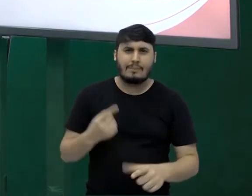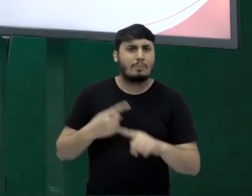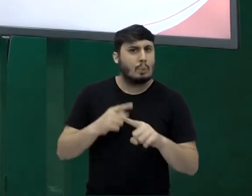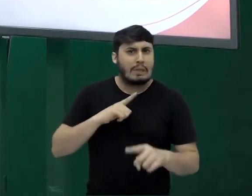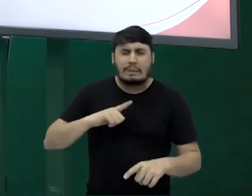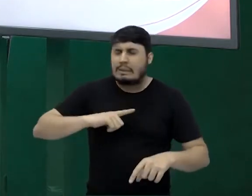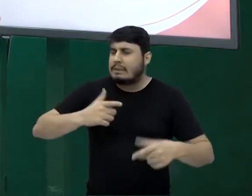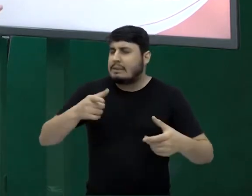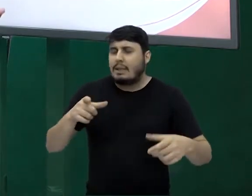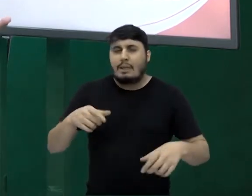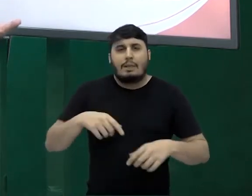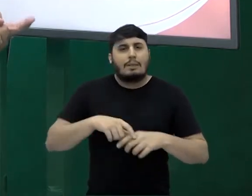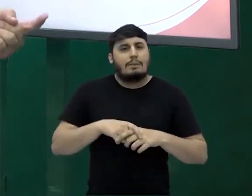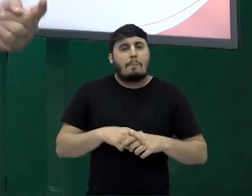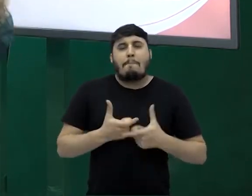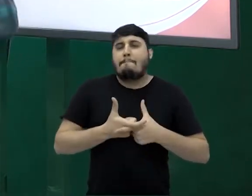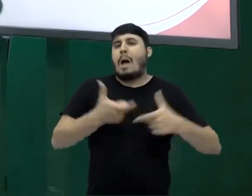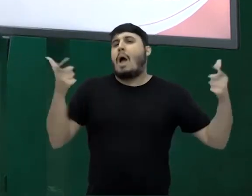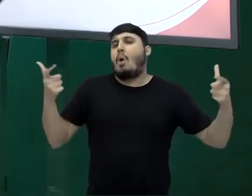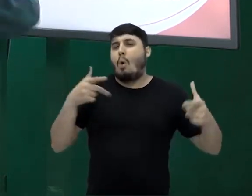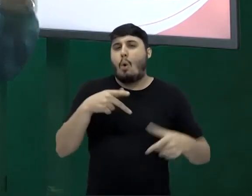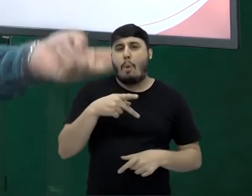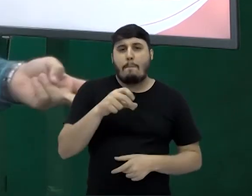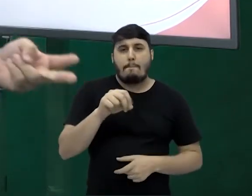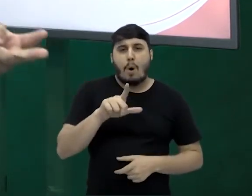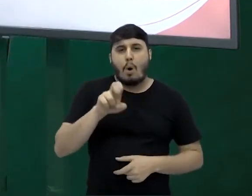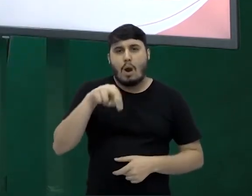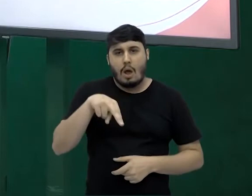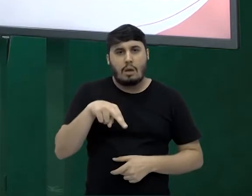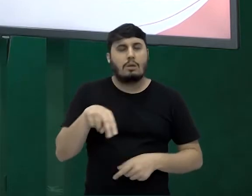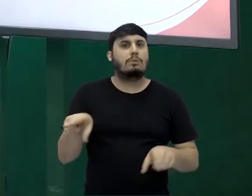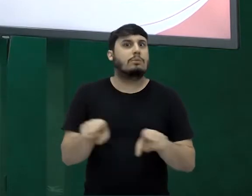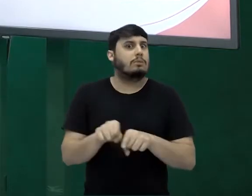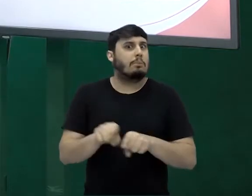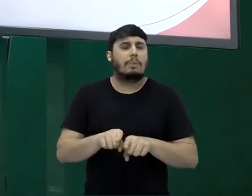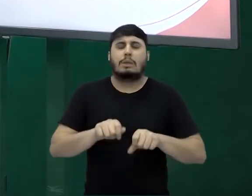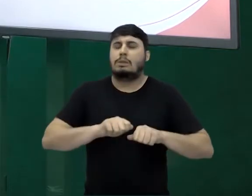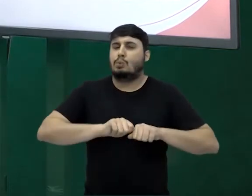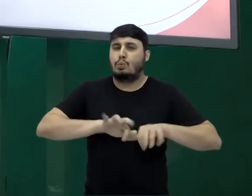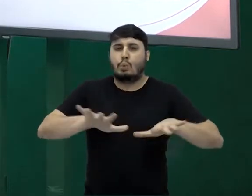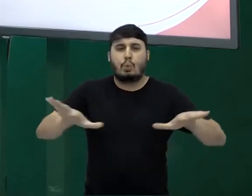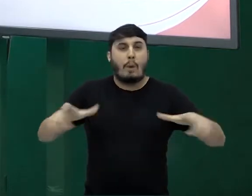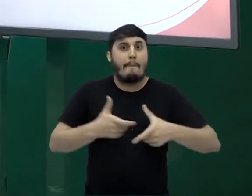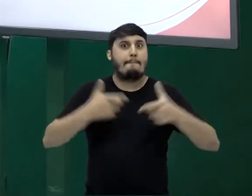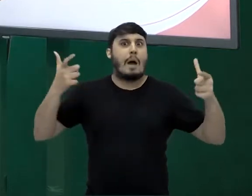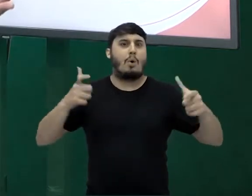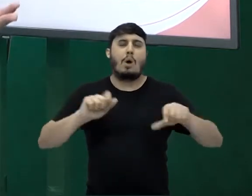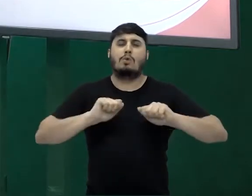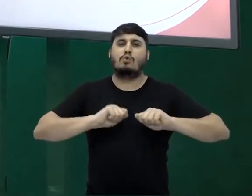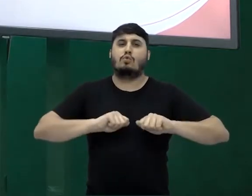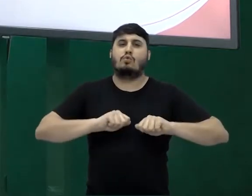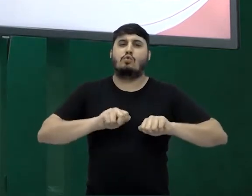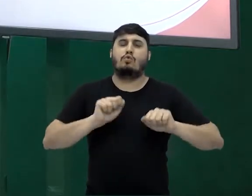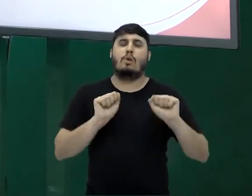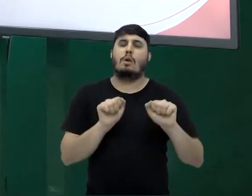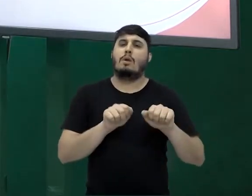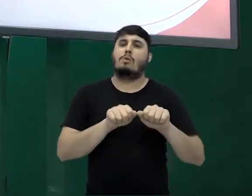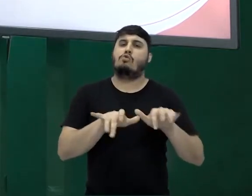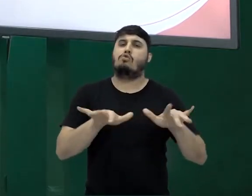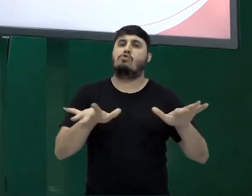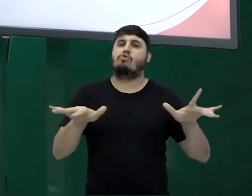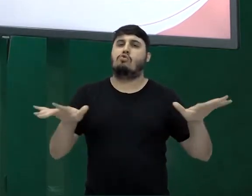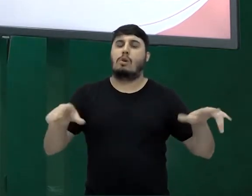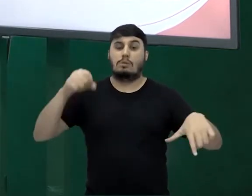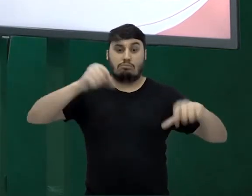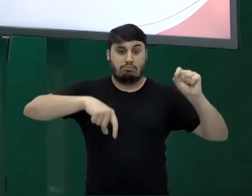reprodução, amplia a capacidade de produção de pólen, amplia a capacidade de distribuição de pólen, tá? Então assim,